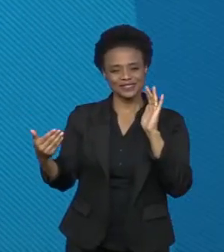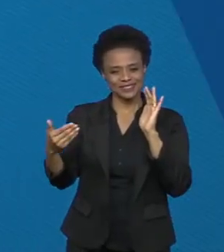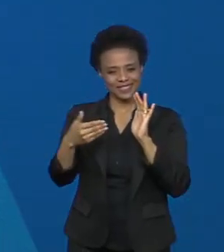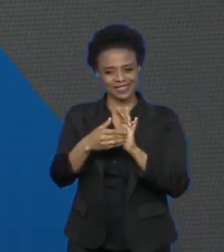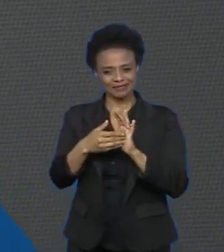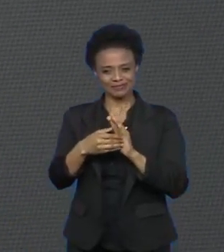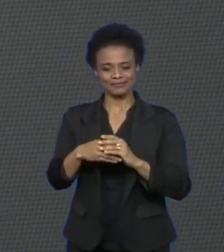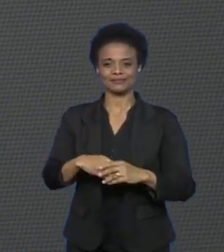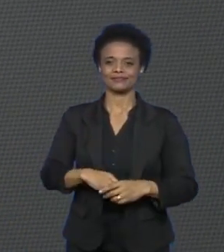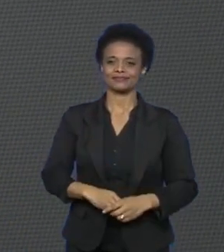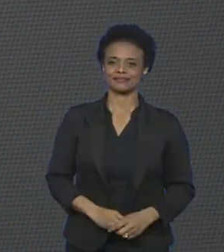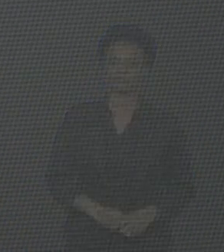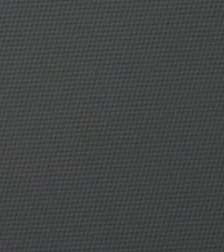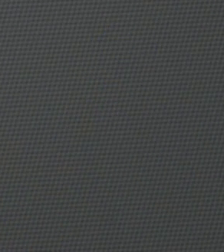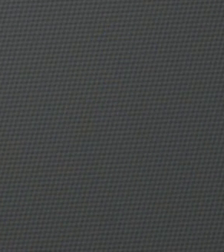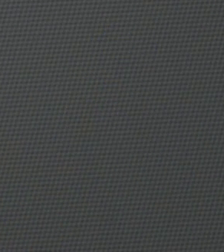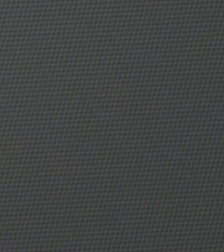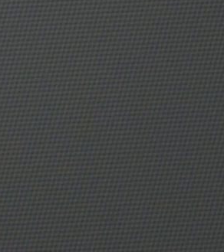mais!